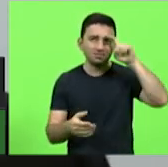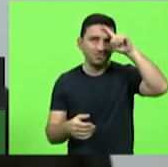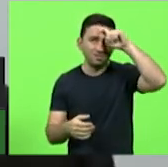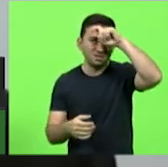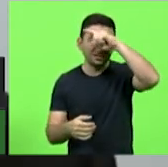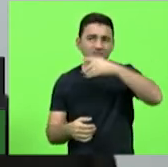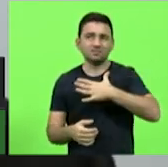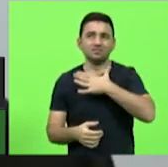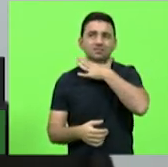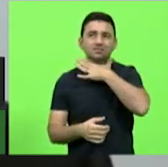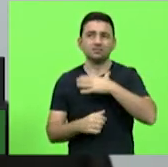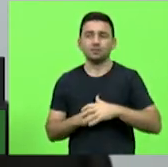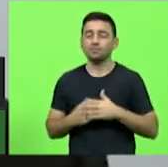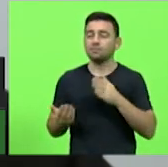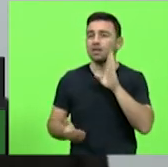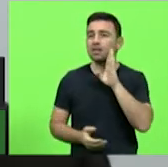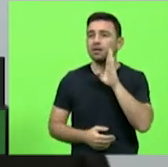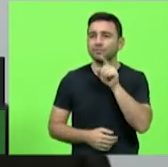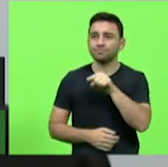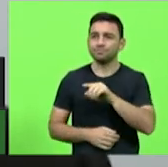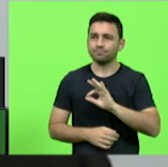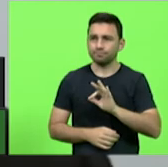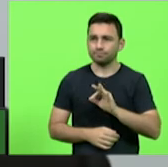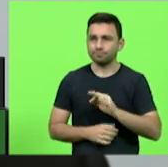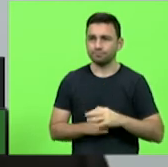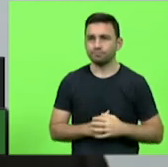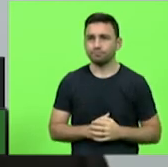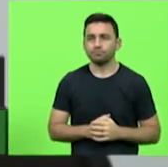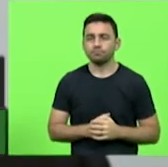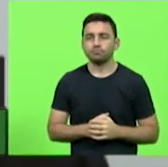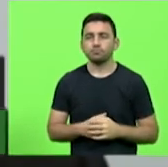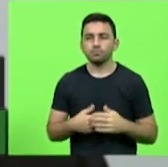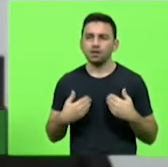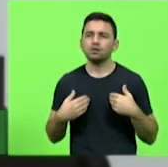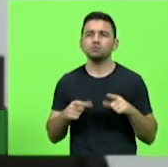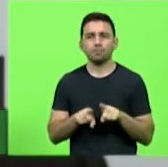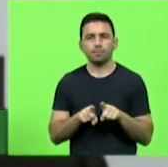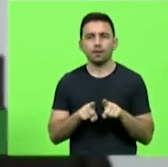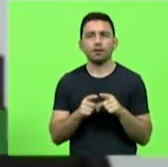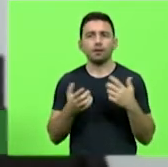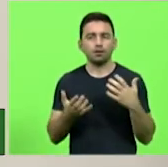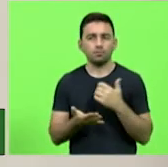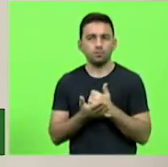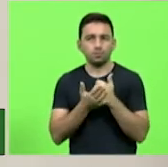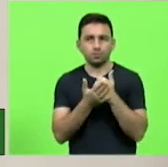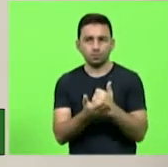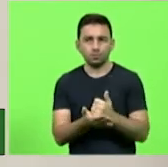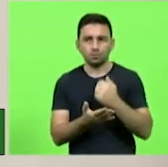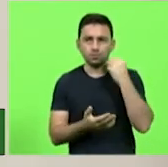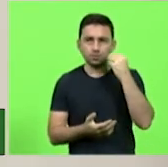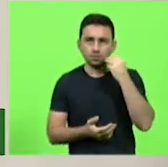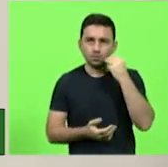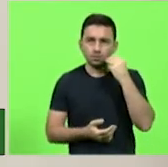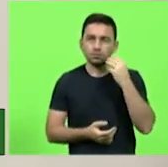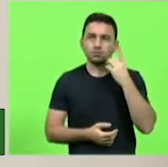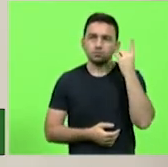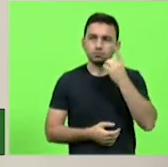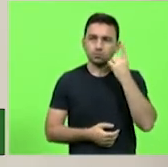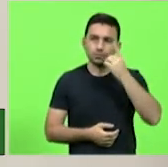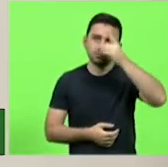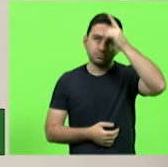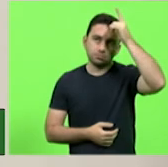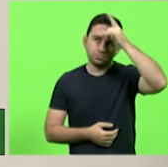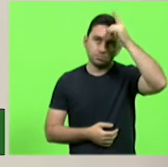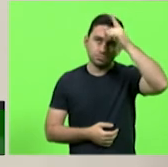aniquilado. Deputado Berlanda, por favor. Eu também queria contribuir, deputado Márcio, deputado Lima,